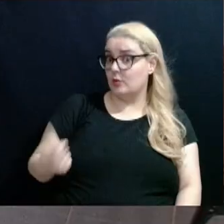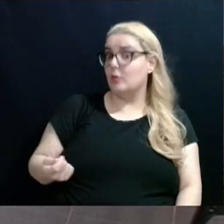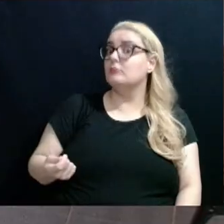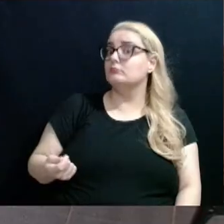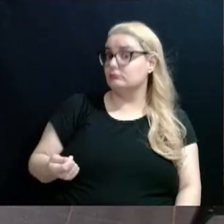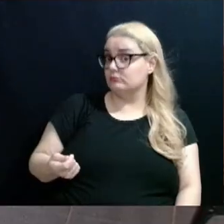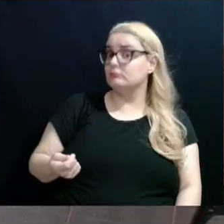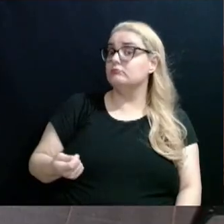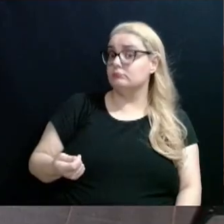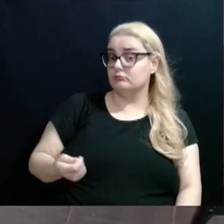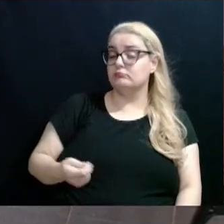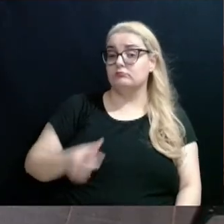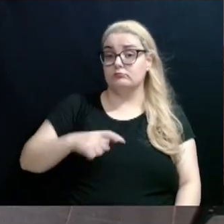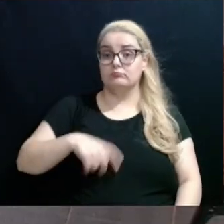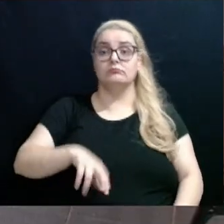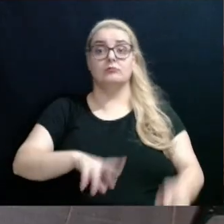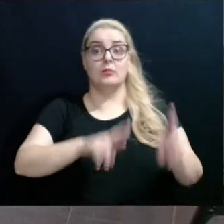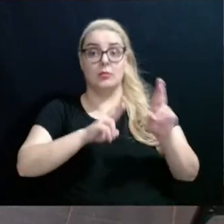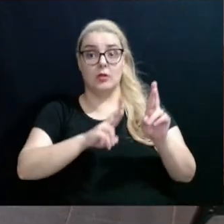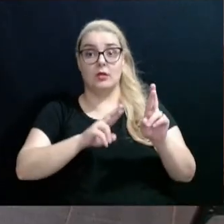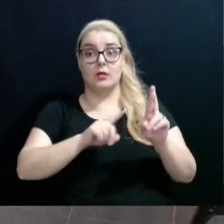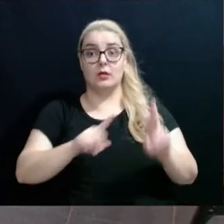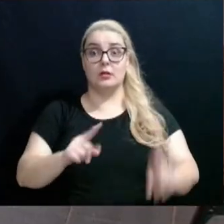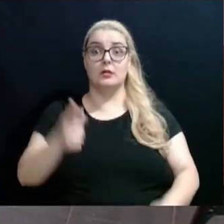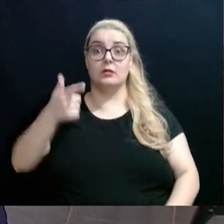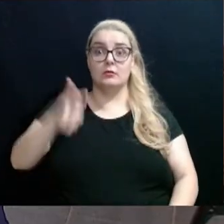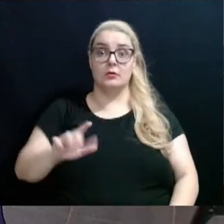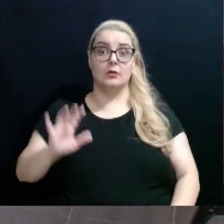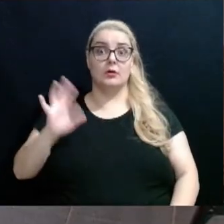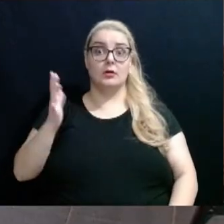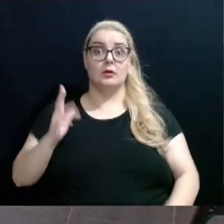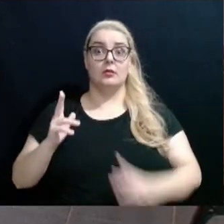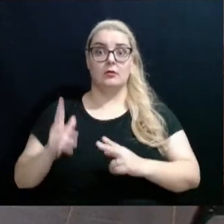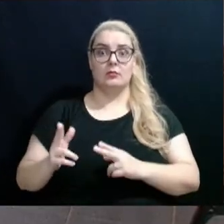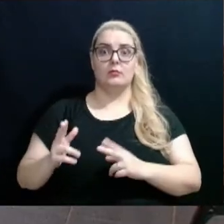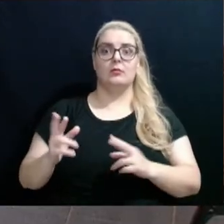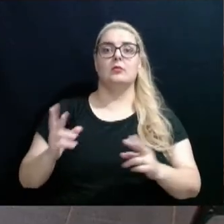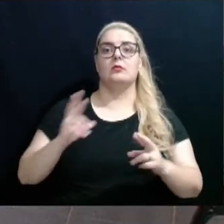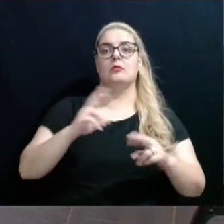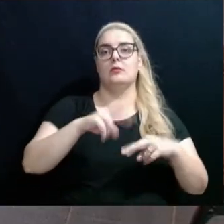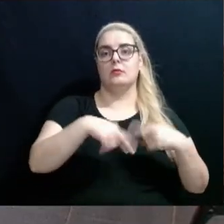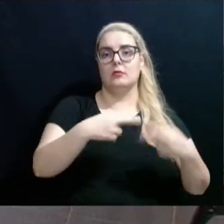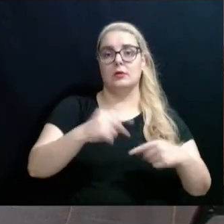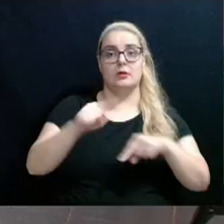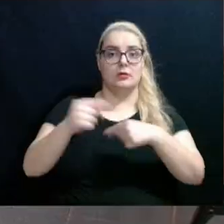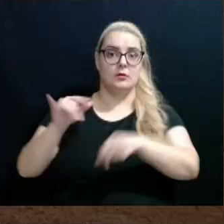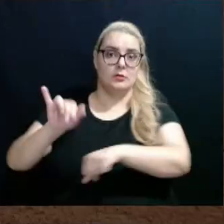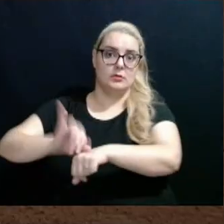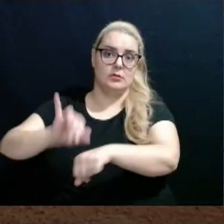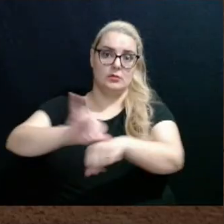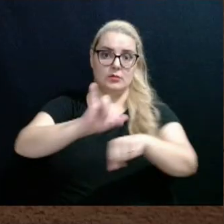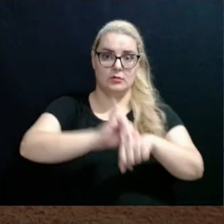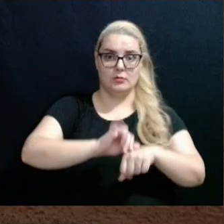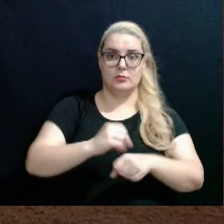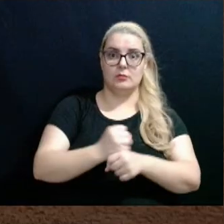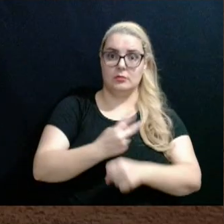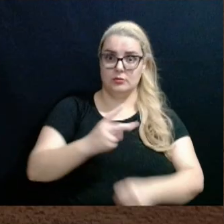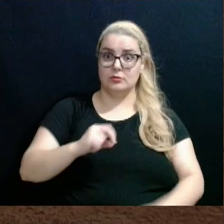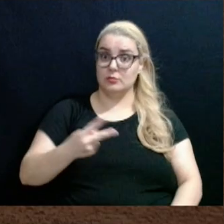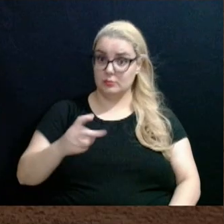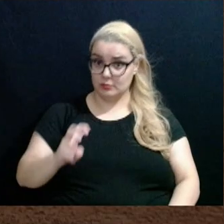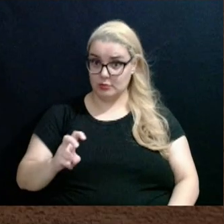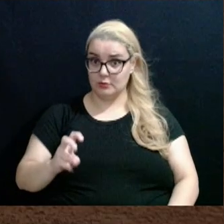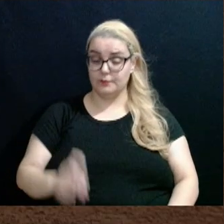tem a esperança de que não se repita o que aconteceu em relação às demais capitais no ano de 25. Além do